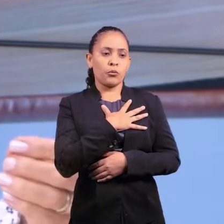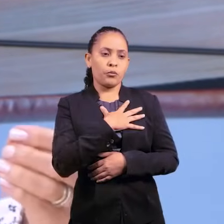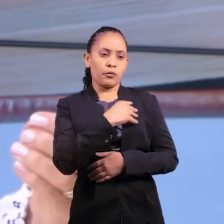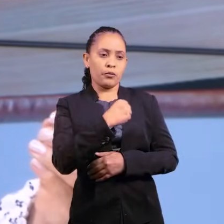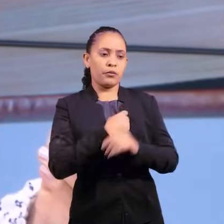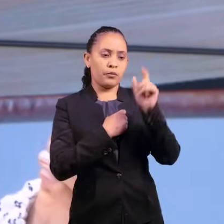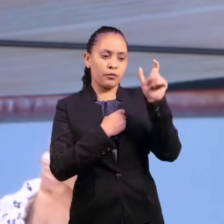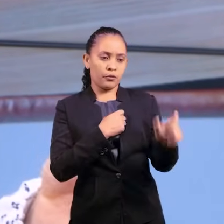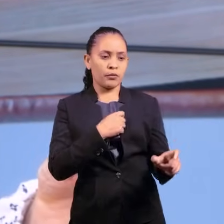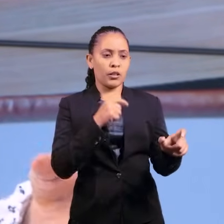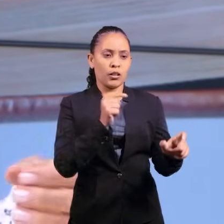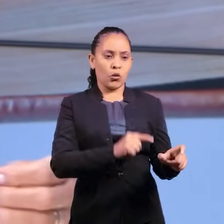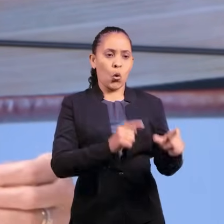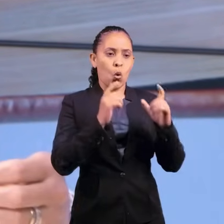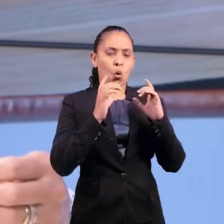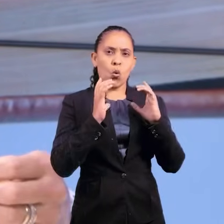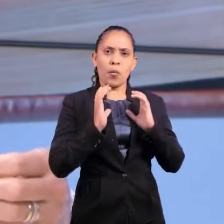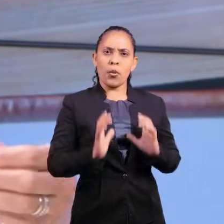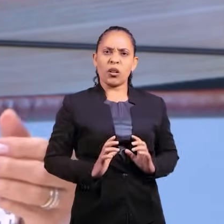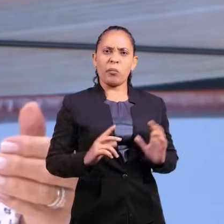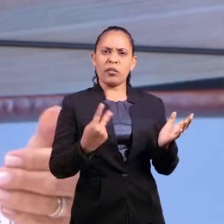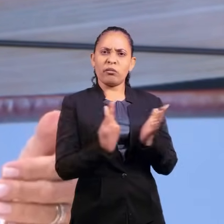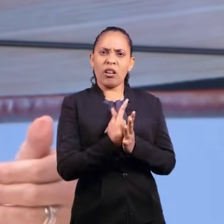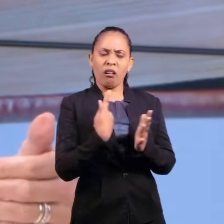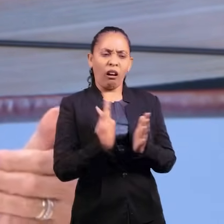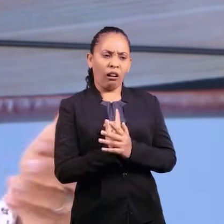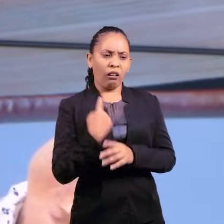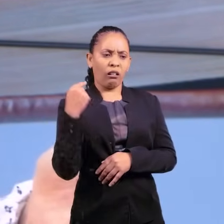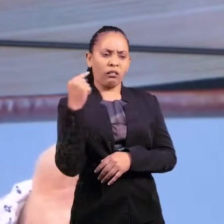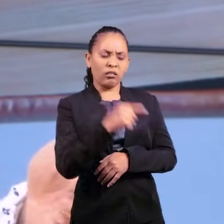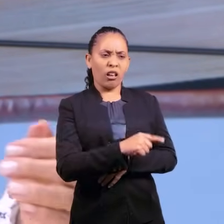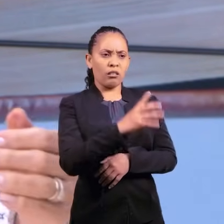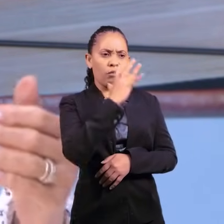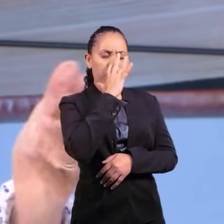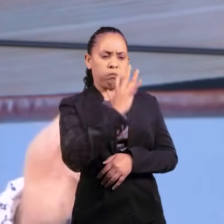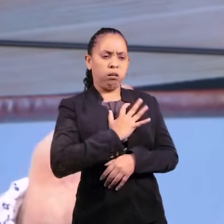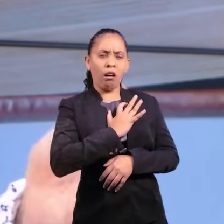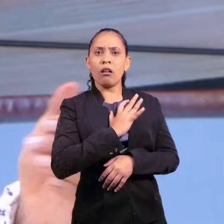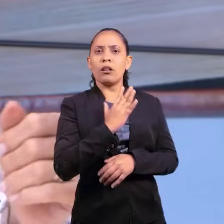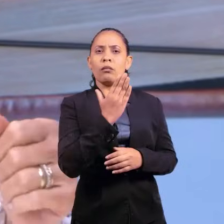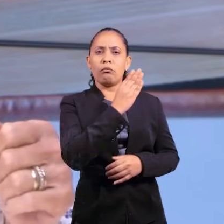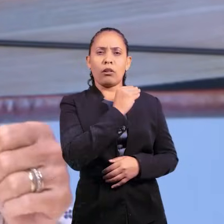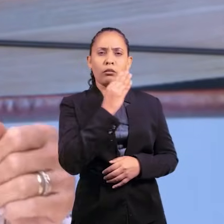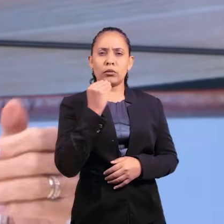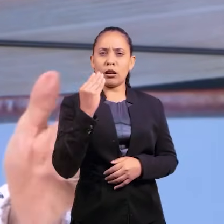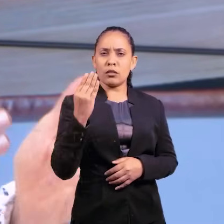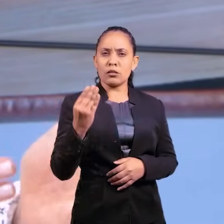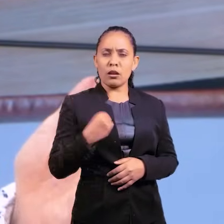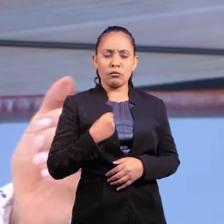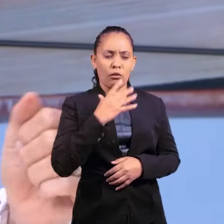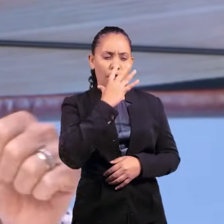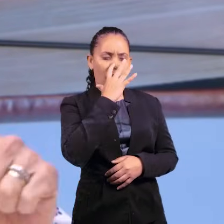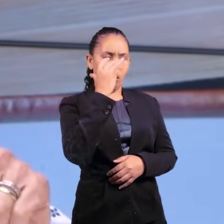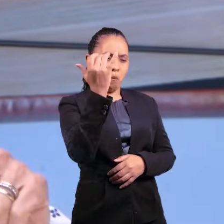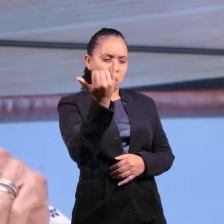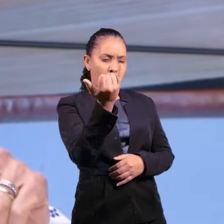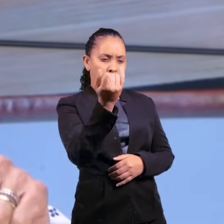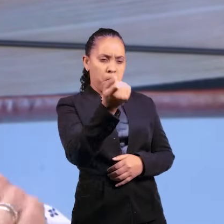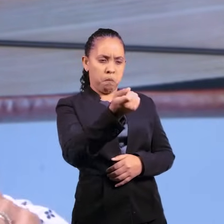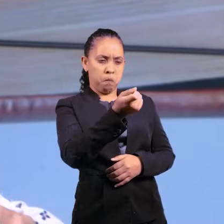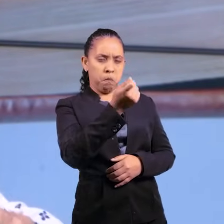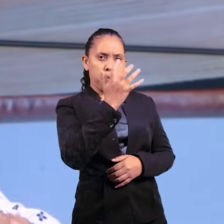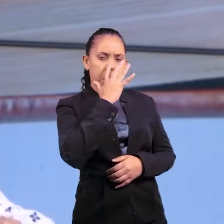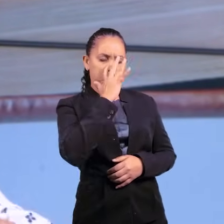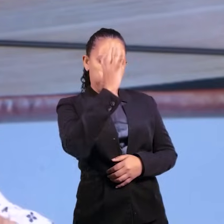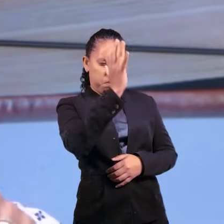filho que se comporta de um jeito errado, às vezes que faz até uma ofensa, às vezes um adolescente, né, que fala com você de uma forma